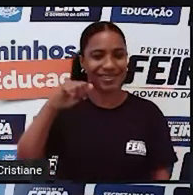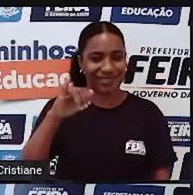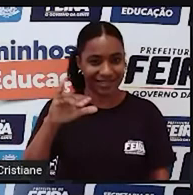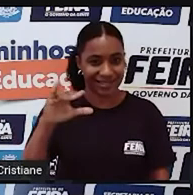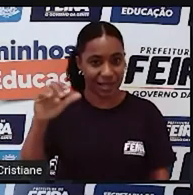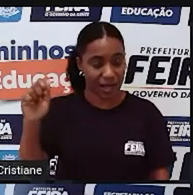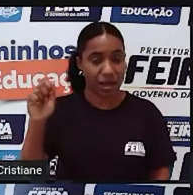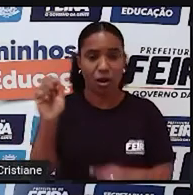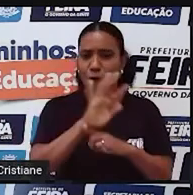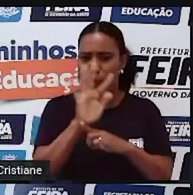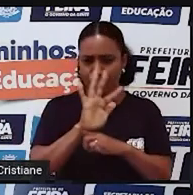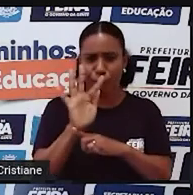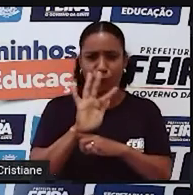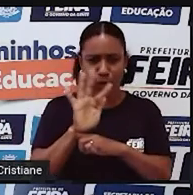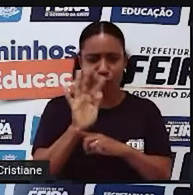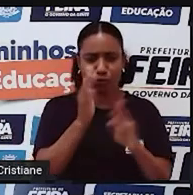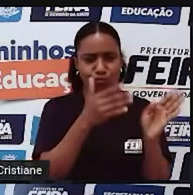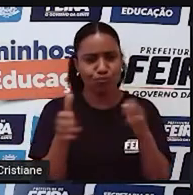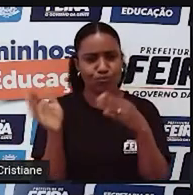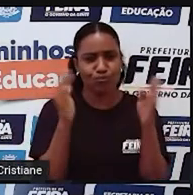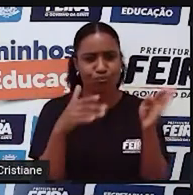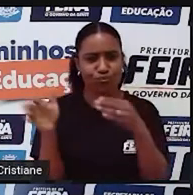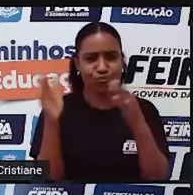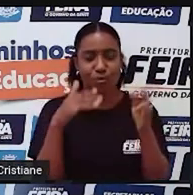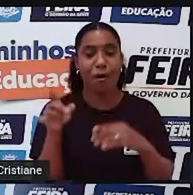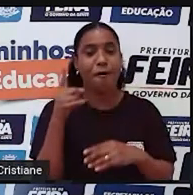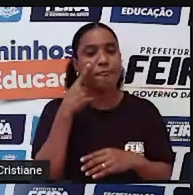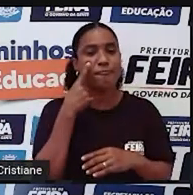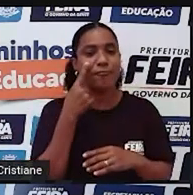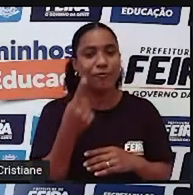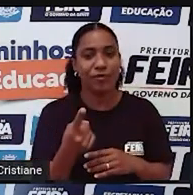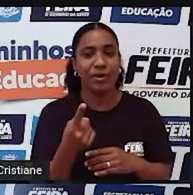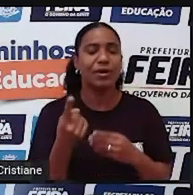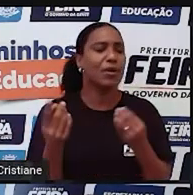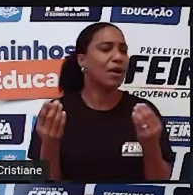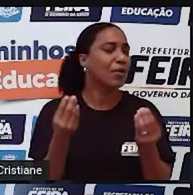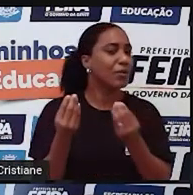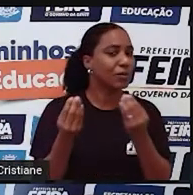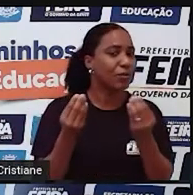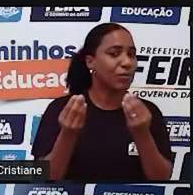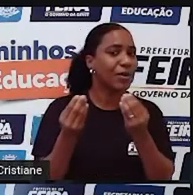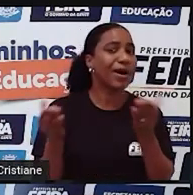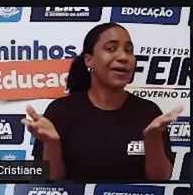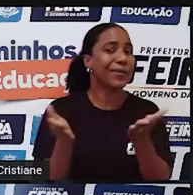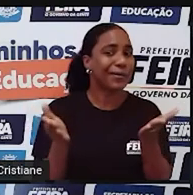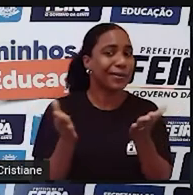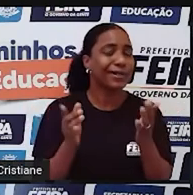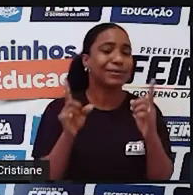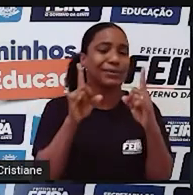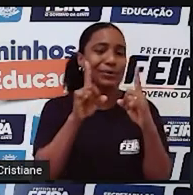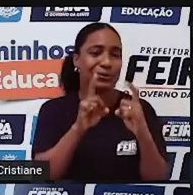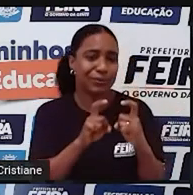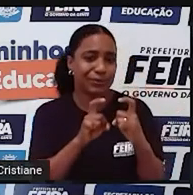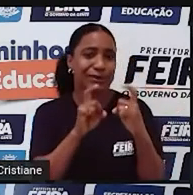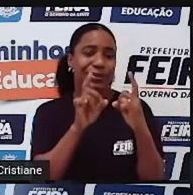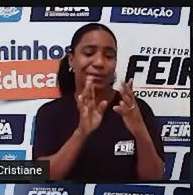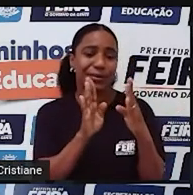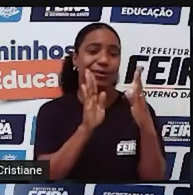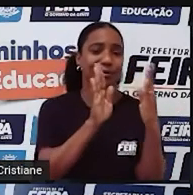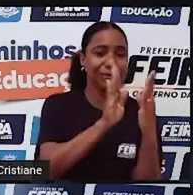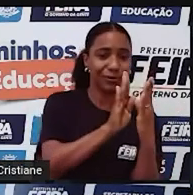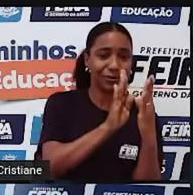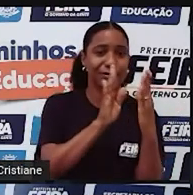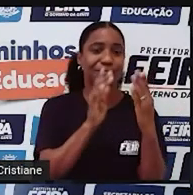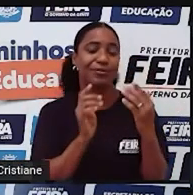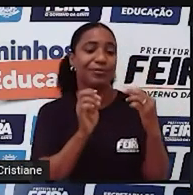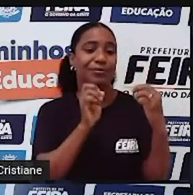e identifique algumas formas de cumprimento para esse momento. Social distancing, distanciamento